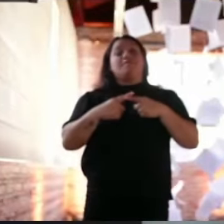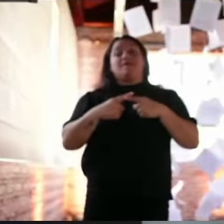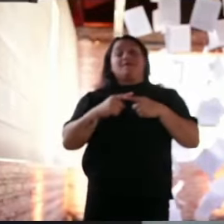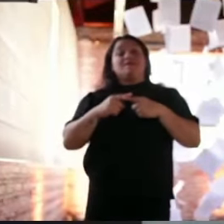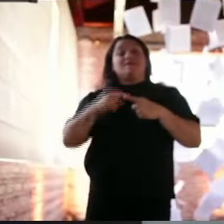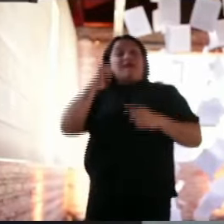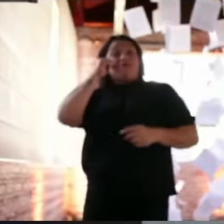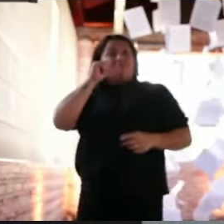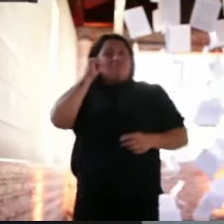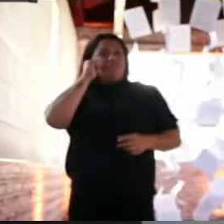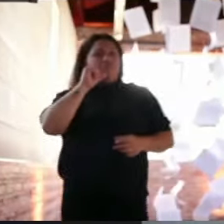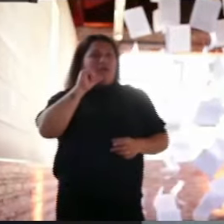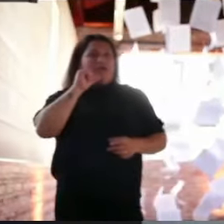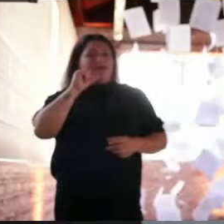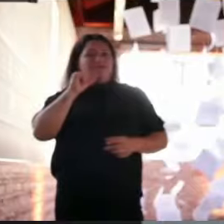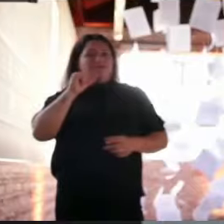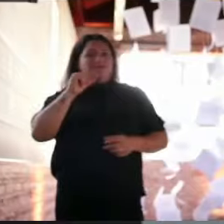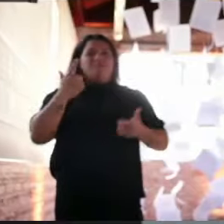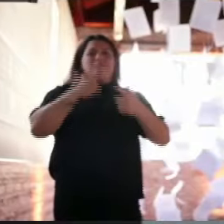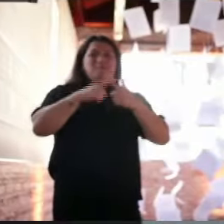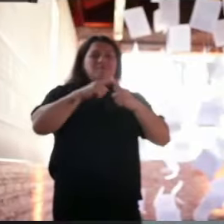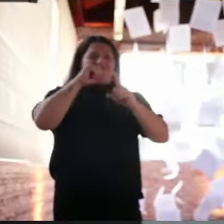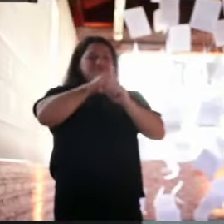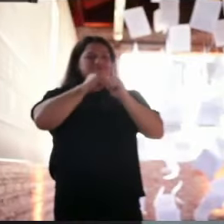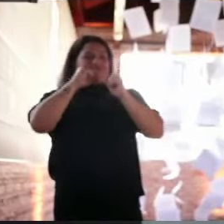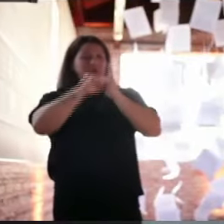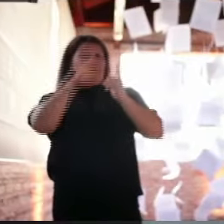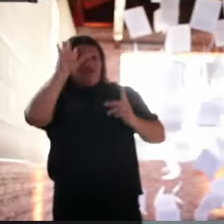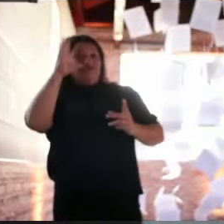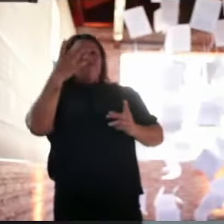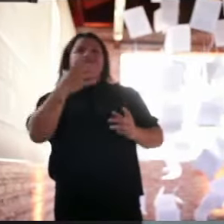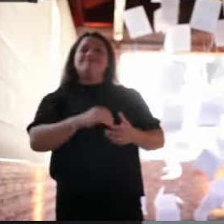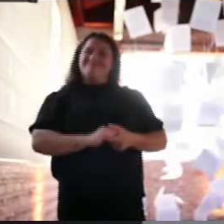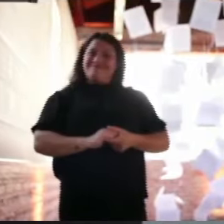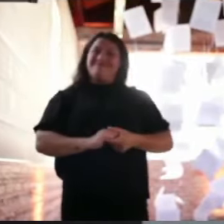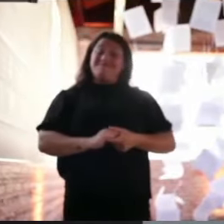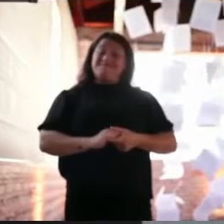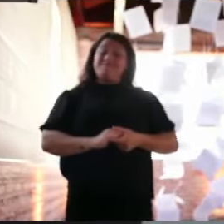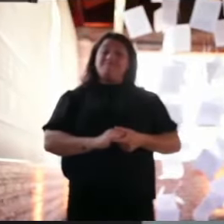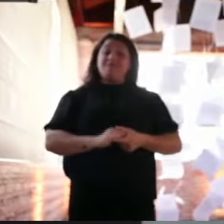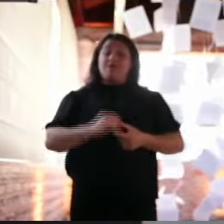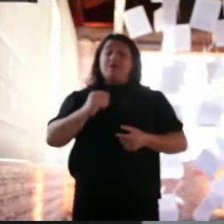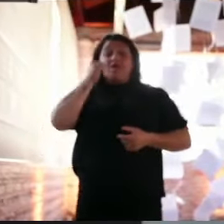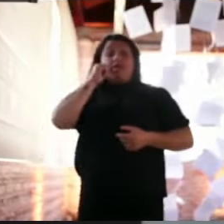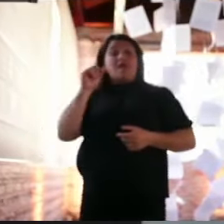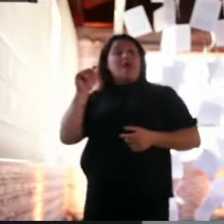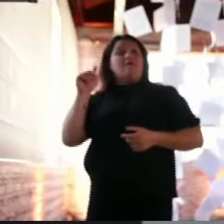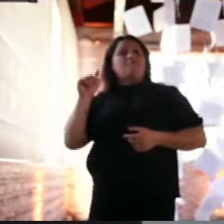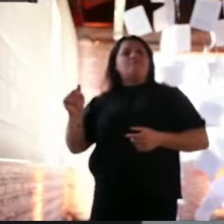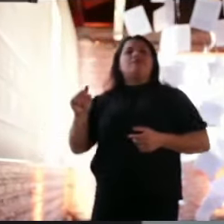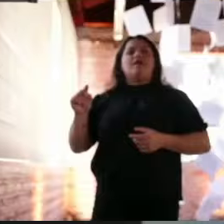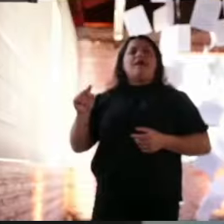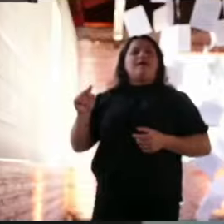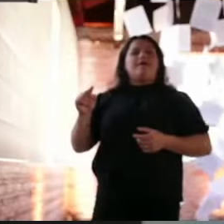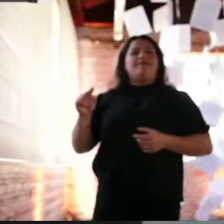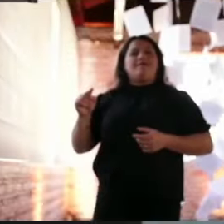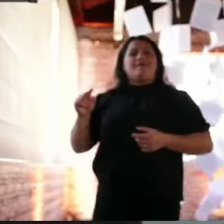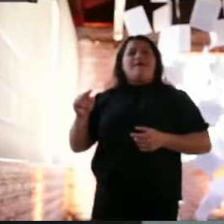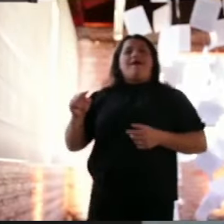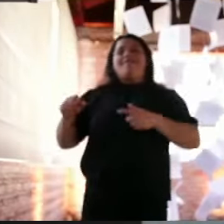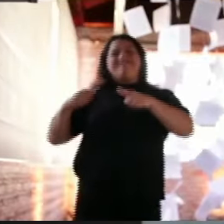mulheres resolvessem um problema social coletivo e tivessem nessa mão de trabalho nessa mão de obra não remunerada